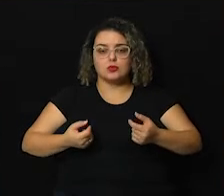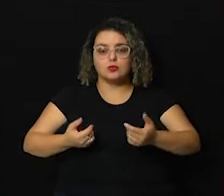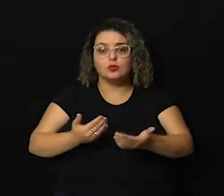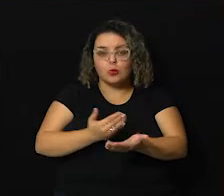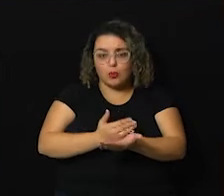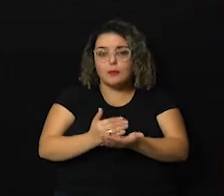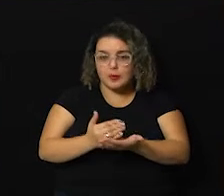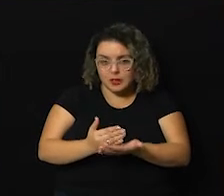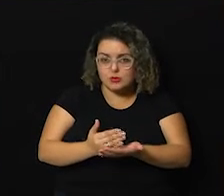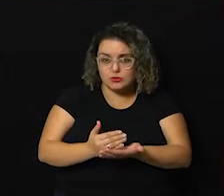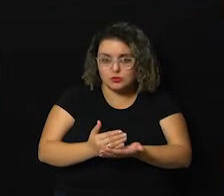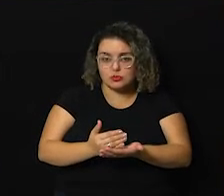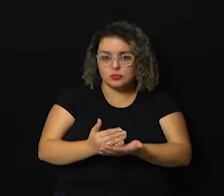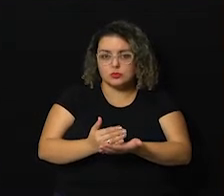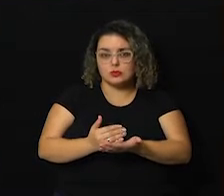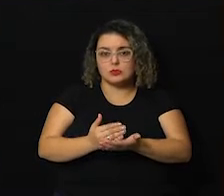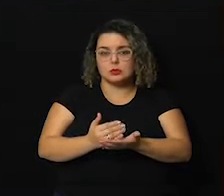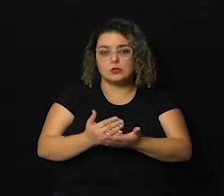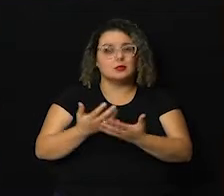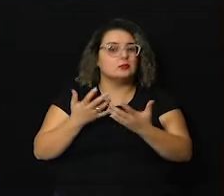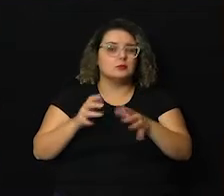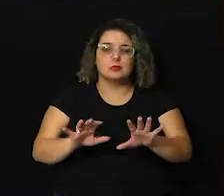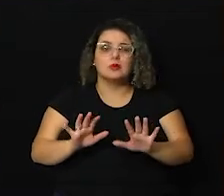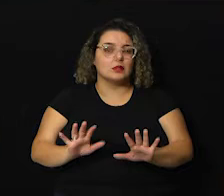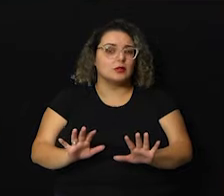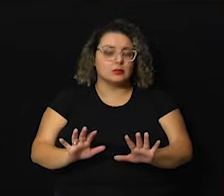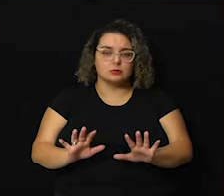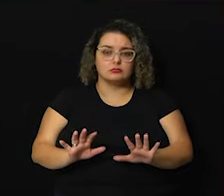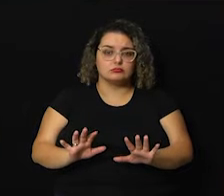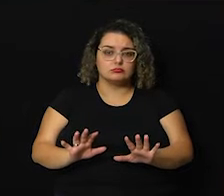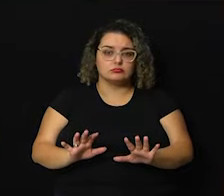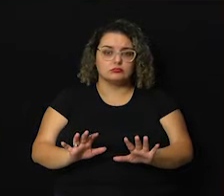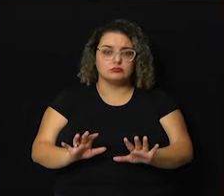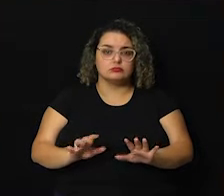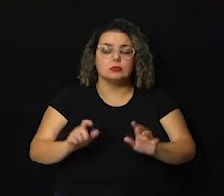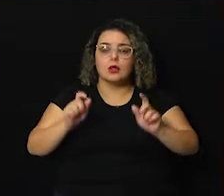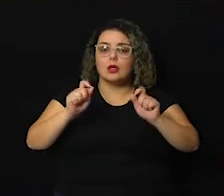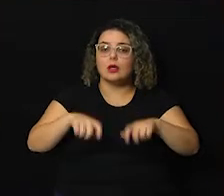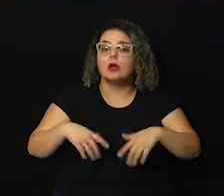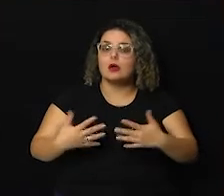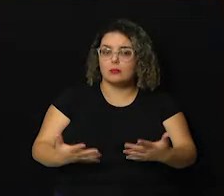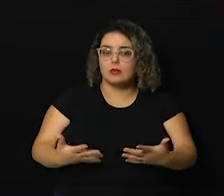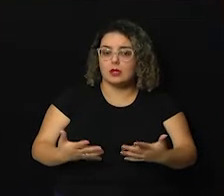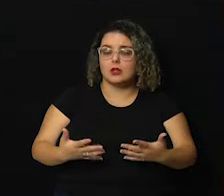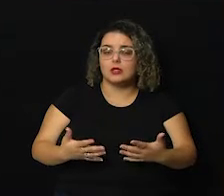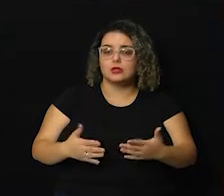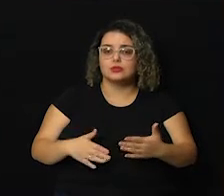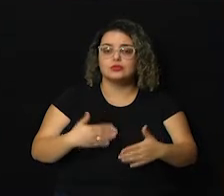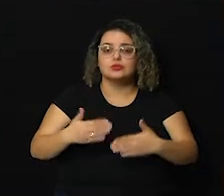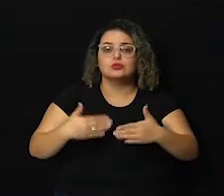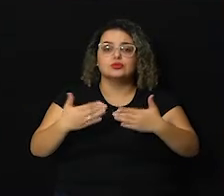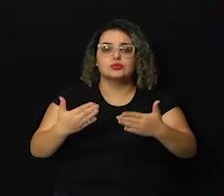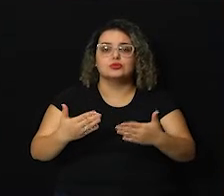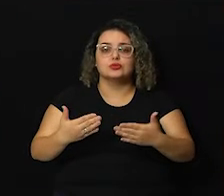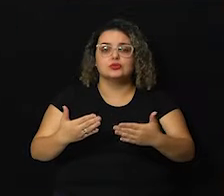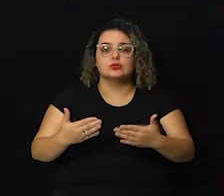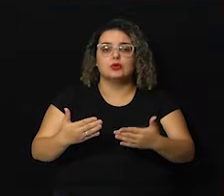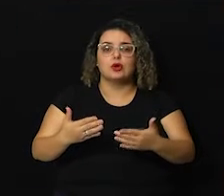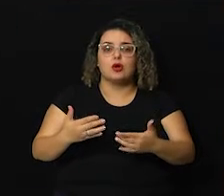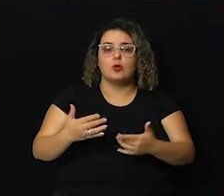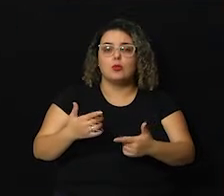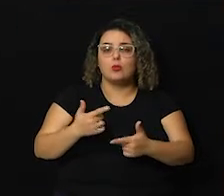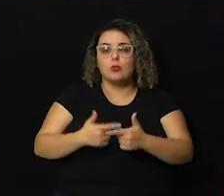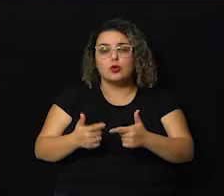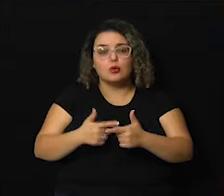é sempre indesejada. O tumor primário é sempre capaz de produzir desgastes,